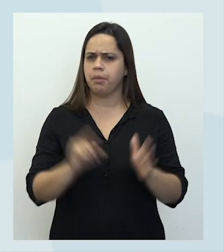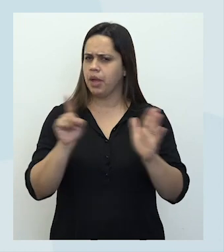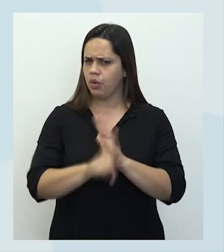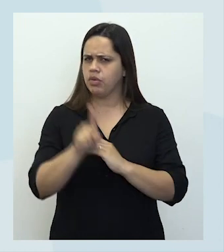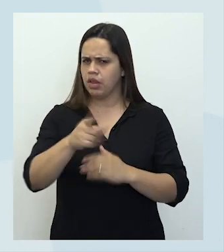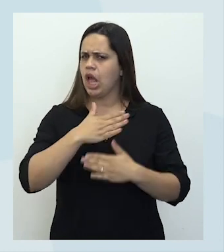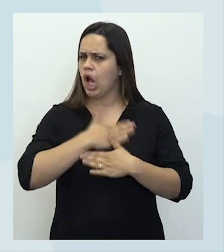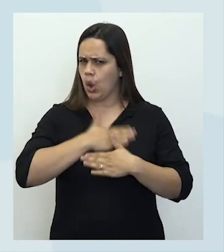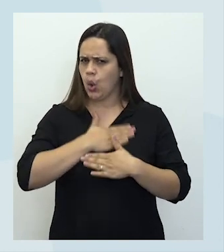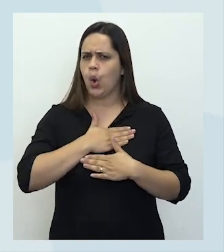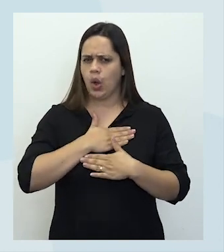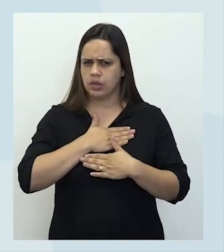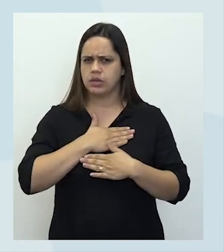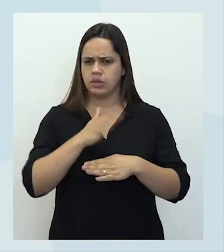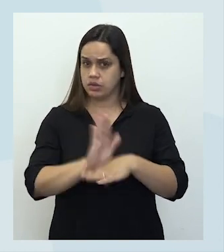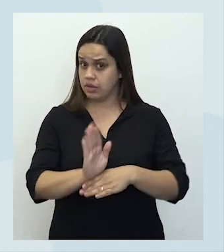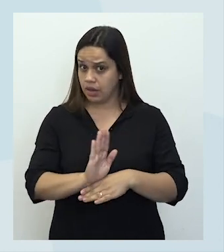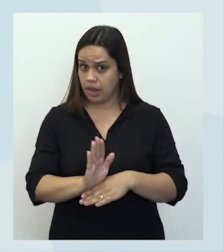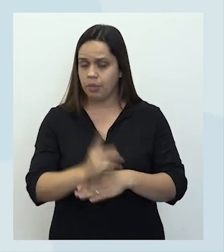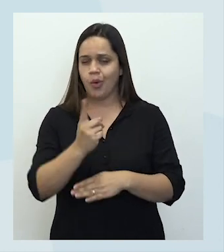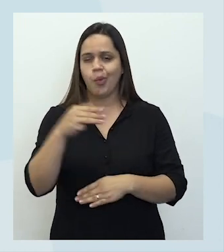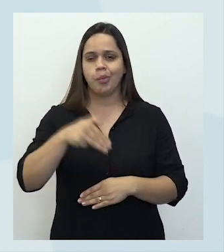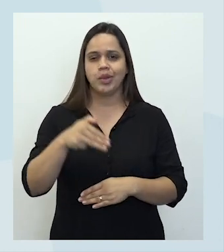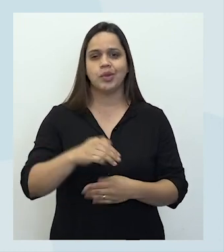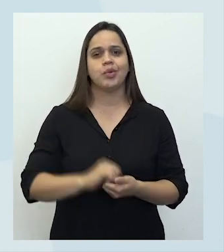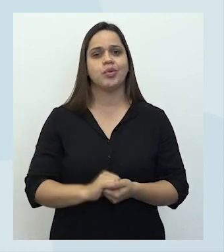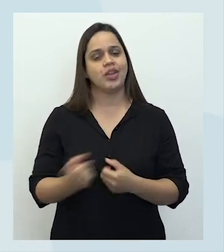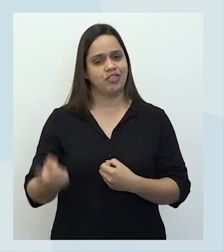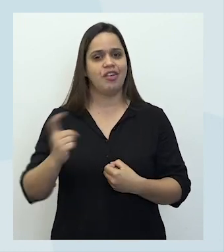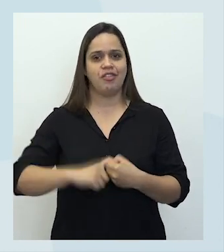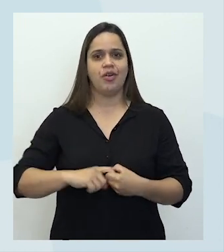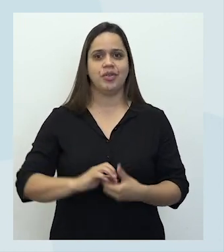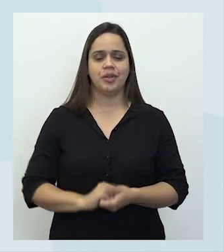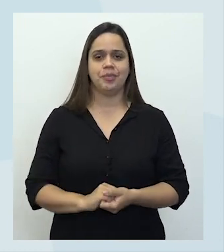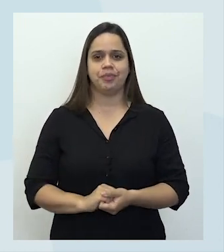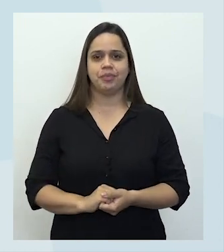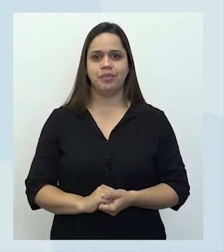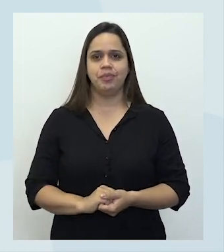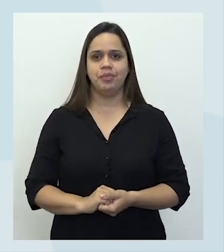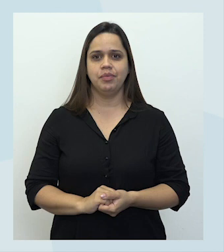gosta de ir ao cinema? Um minuto e a gente já volta.